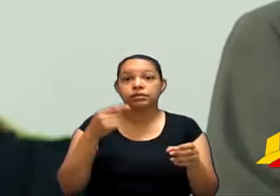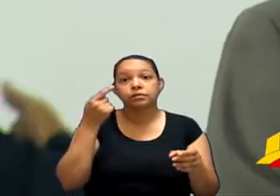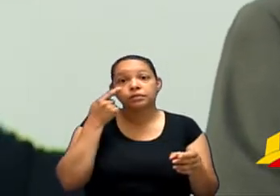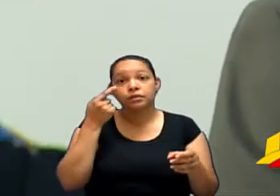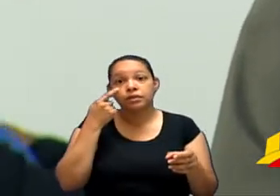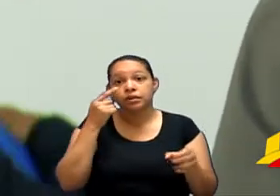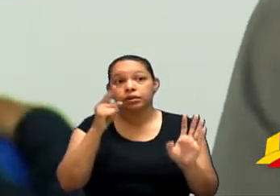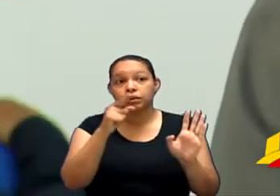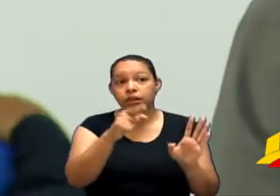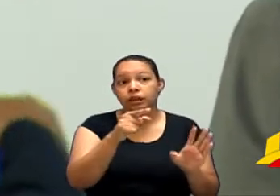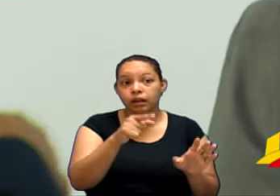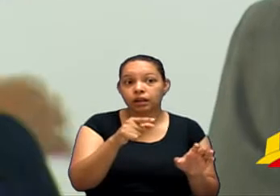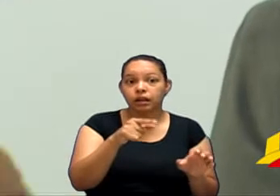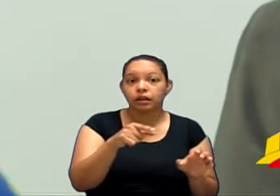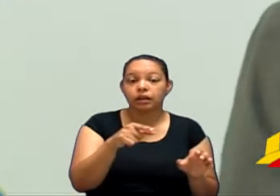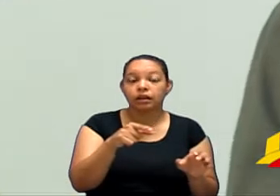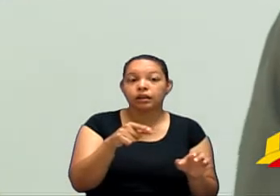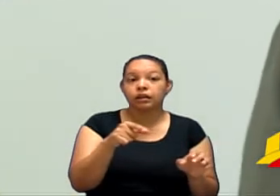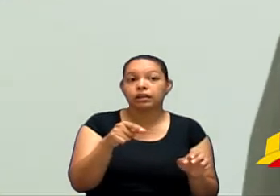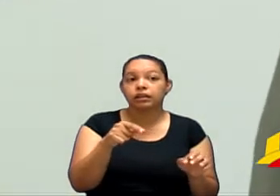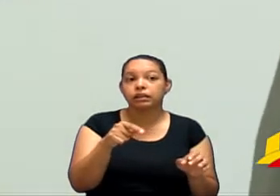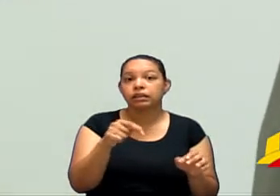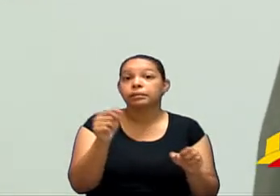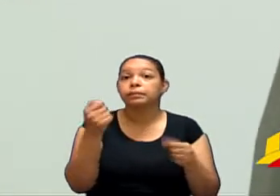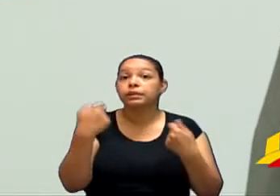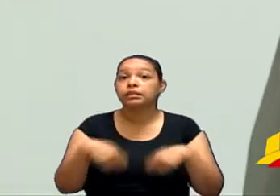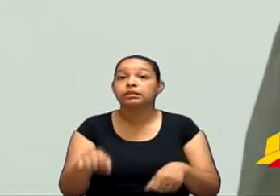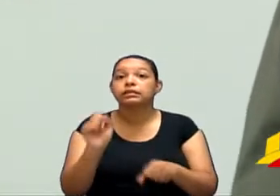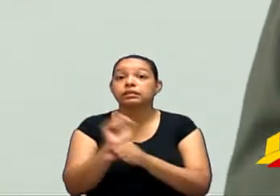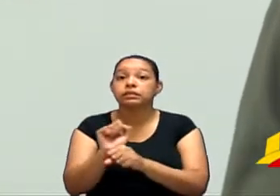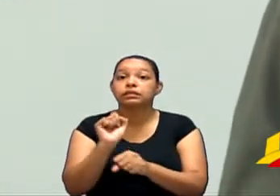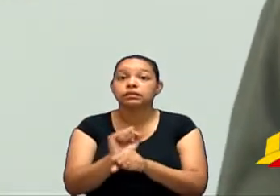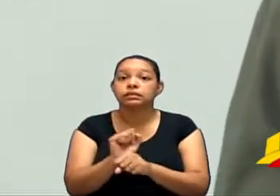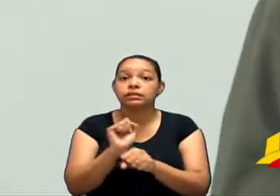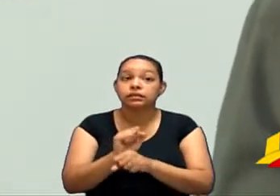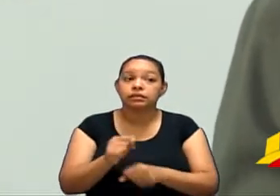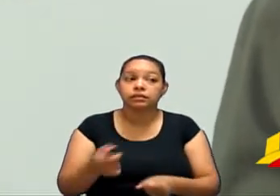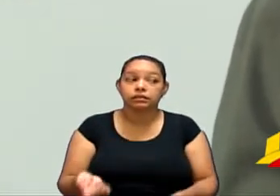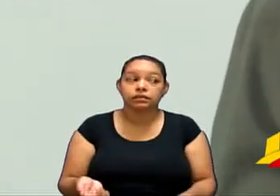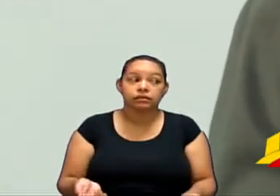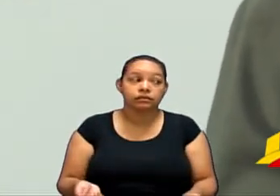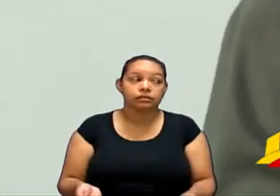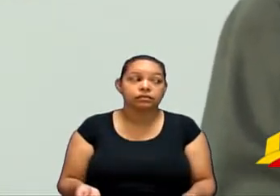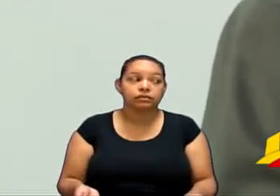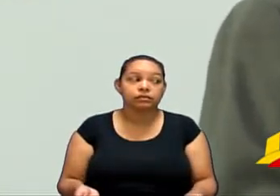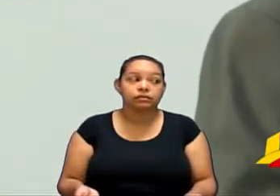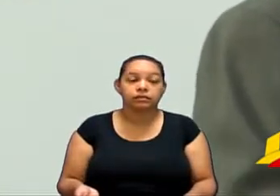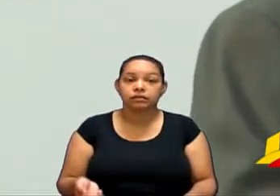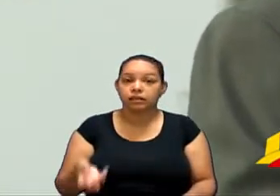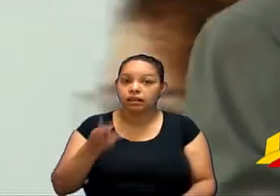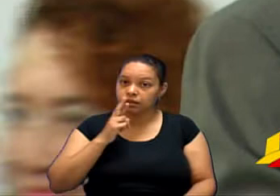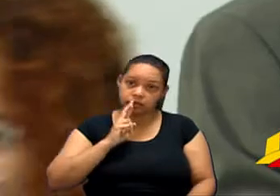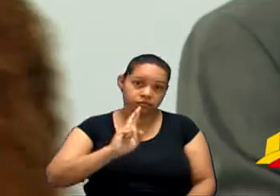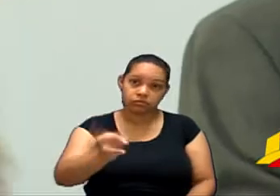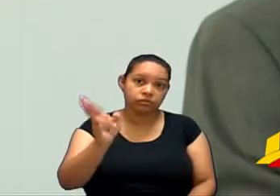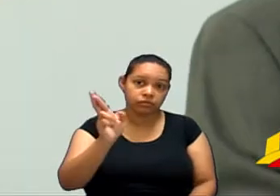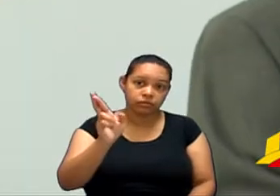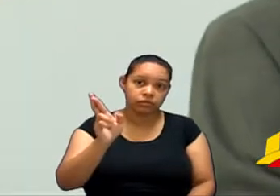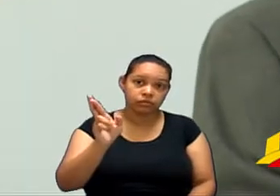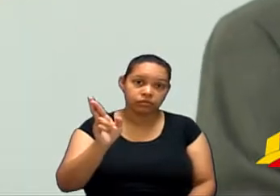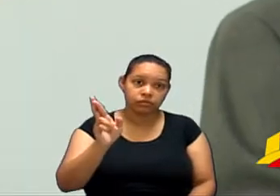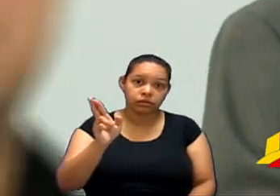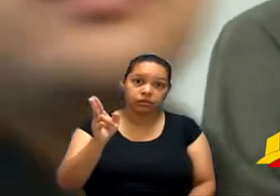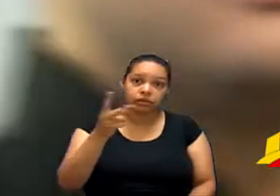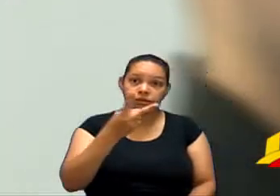públicas solicitou a suspensão do cumprimento da ordem judicial é a resposta do requerimento